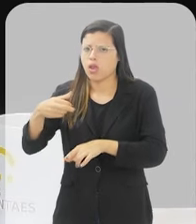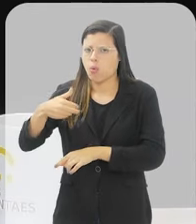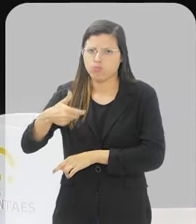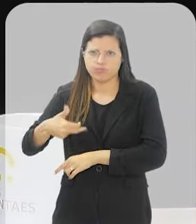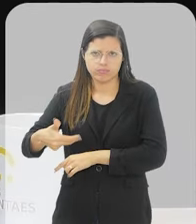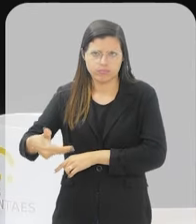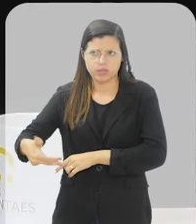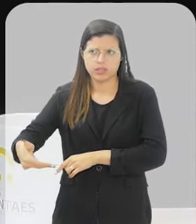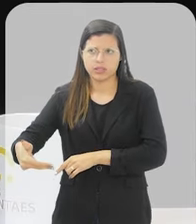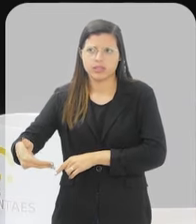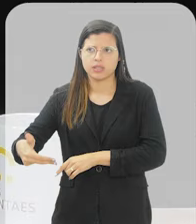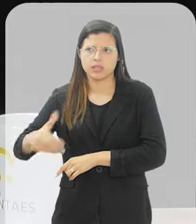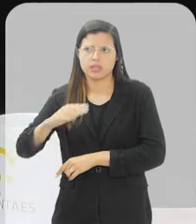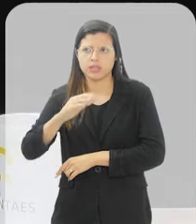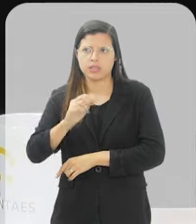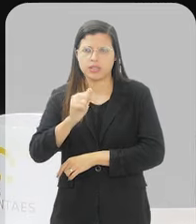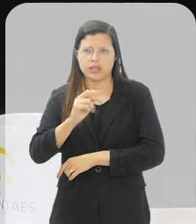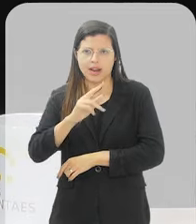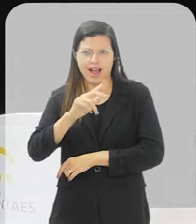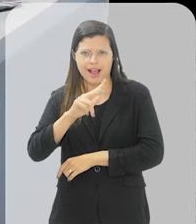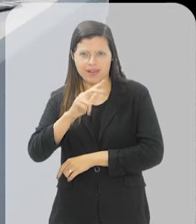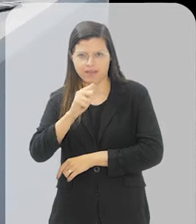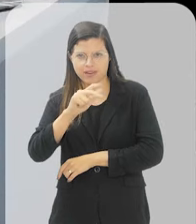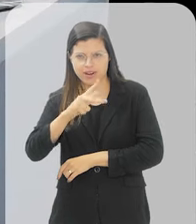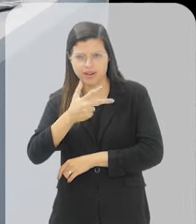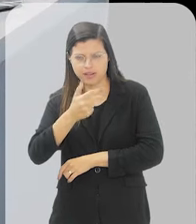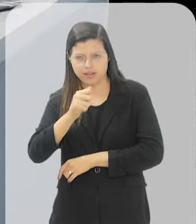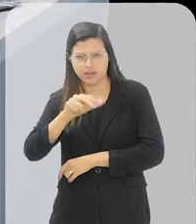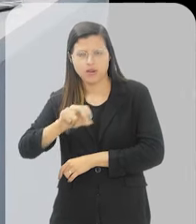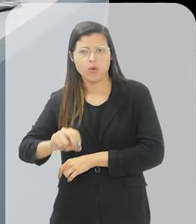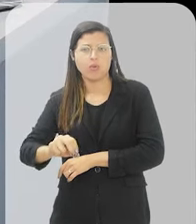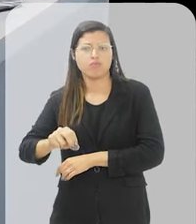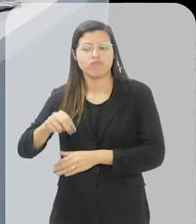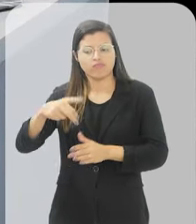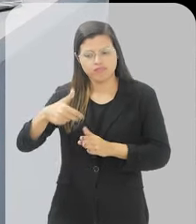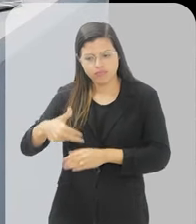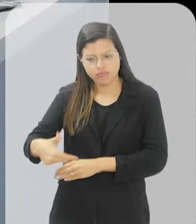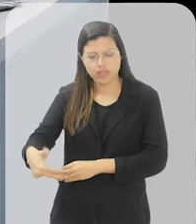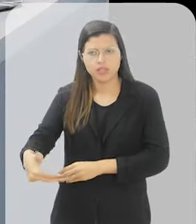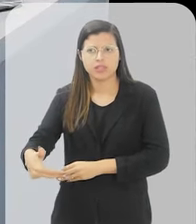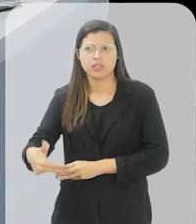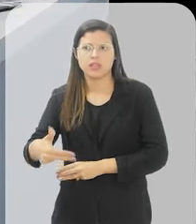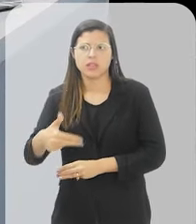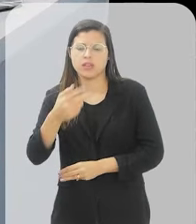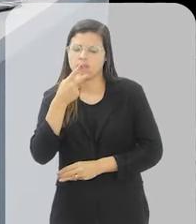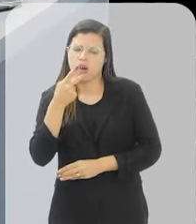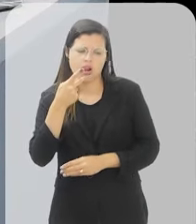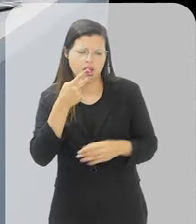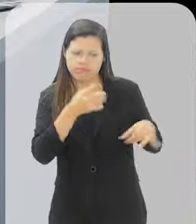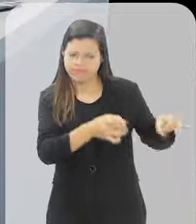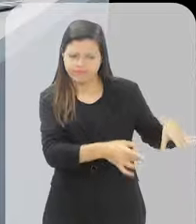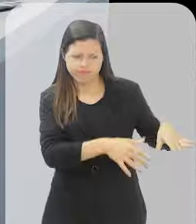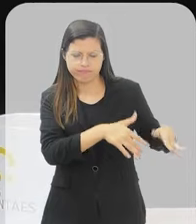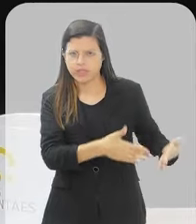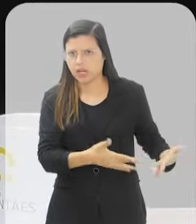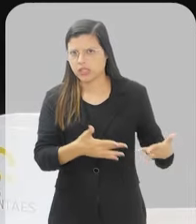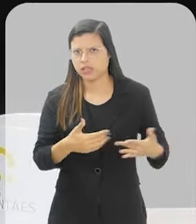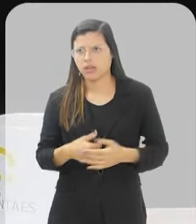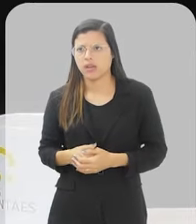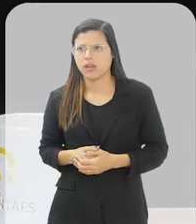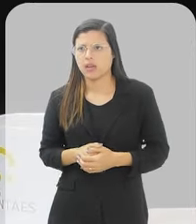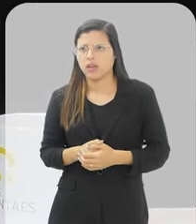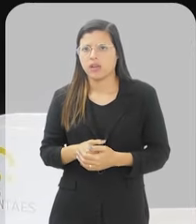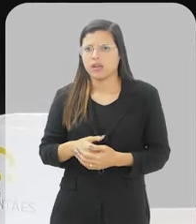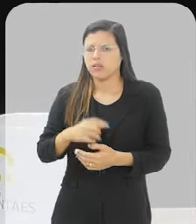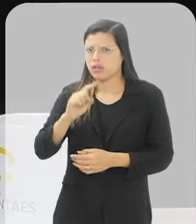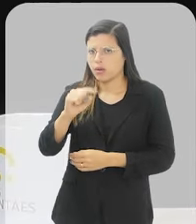carvalhão. Que é o guindaste que tira o destaque. E desci, e meus apoios falaram assim, deixa aí. Deixa aí e a